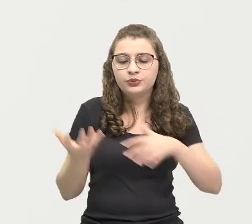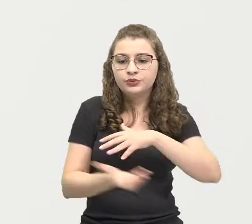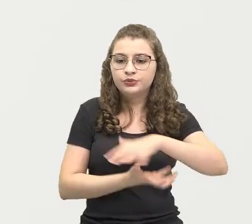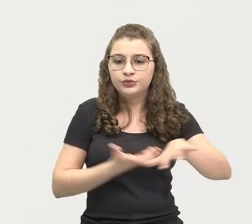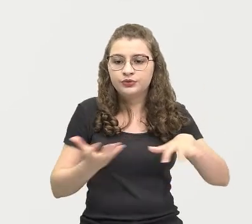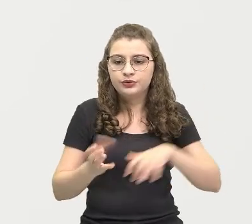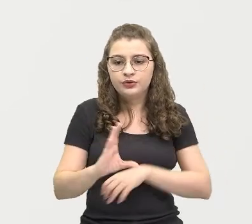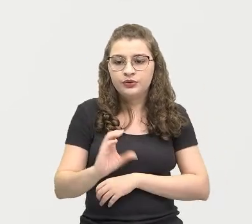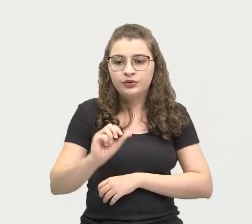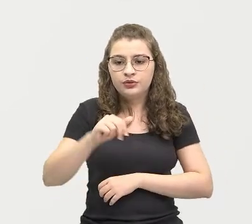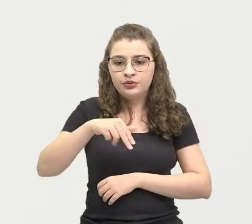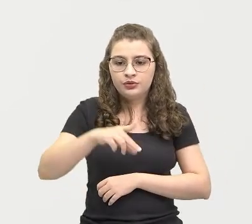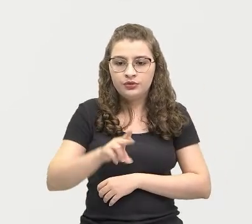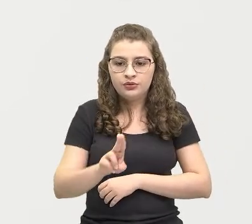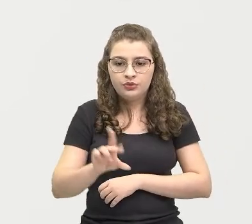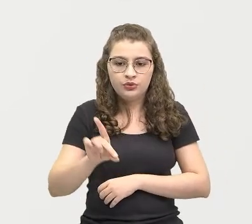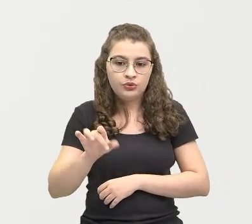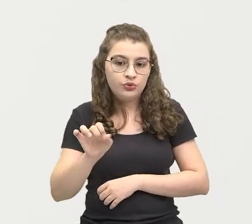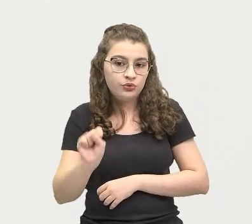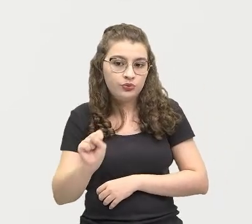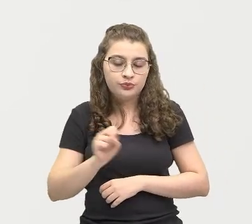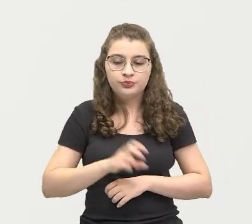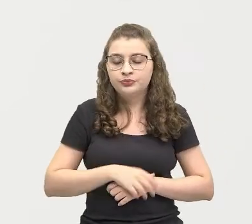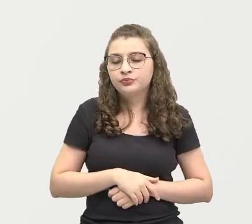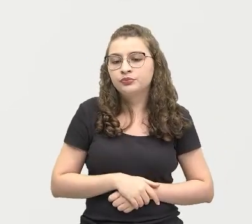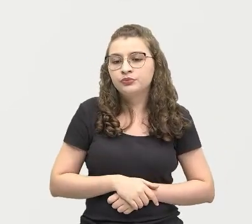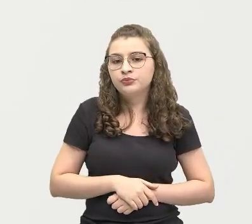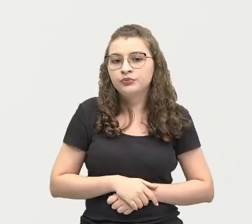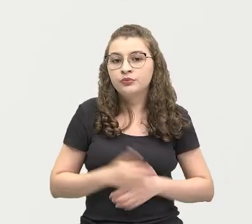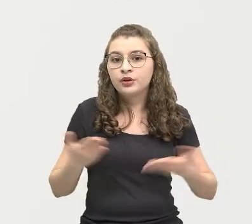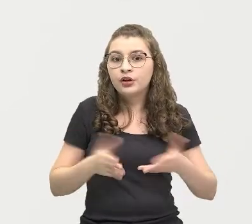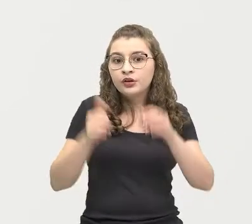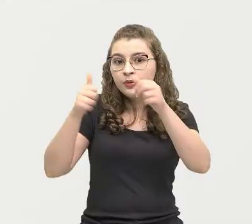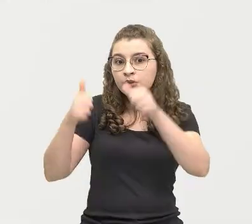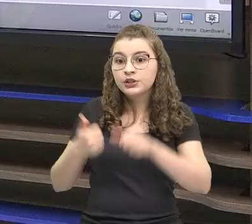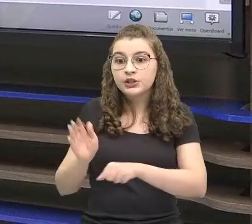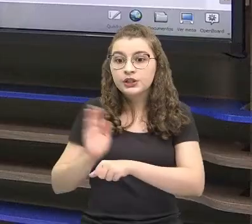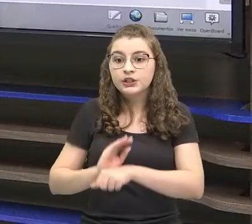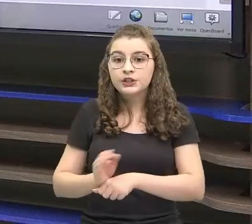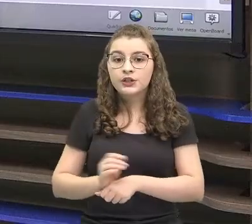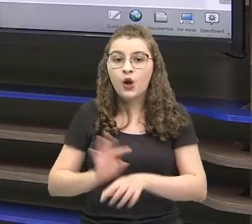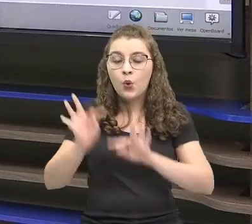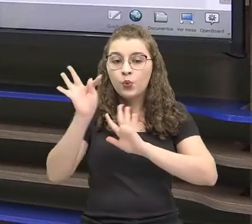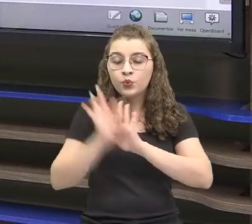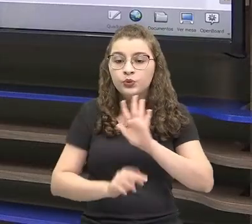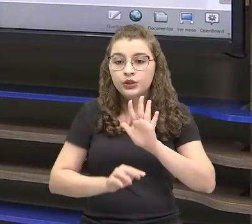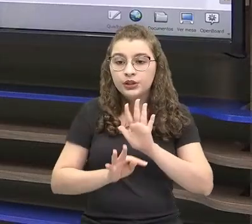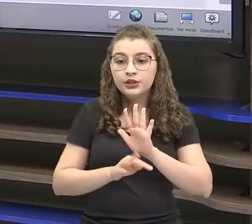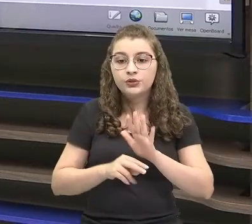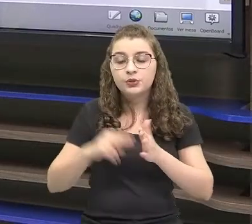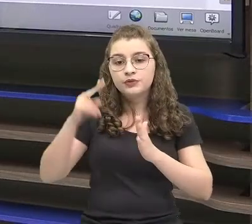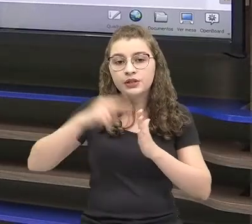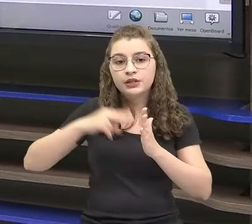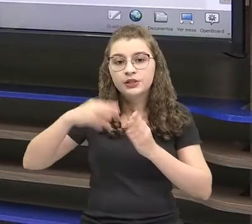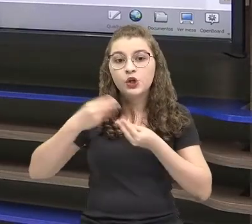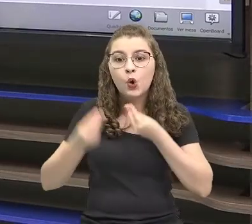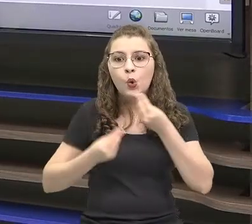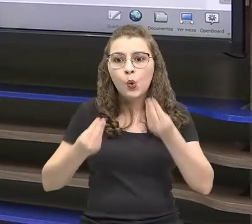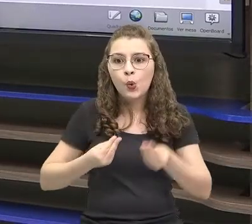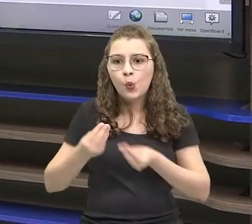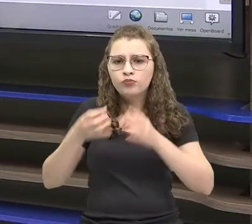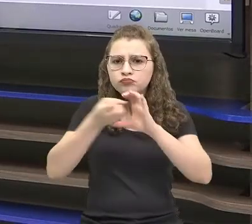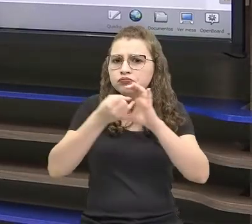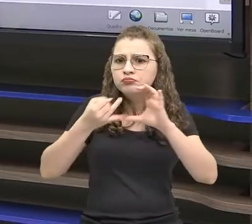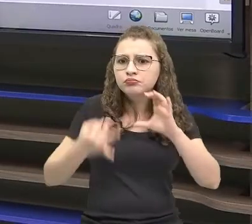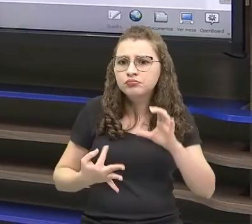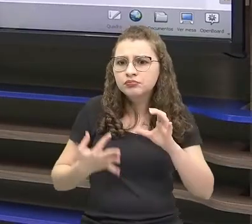que é a luta, não é isso? Muito bem. Agora vamos analisar o texto para você observar como tem essas